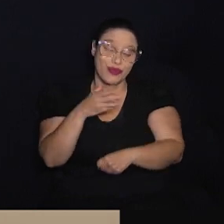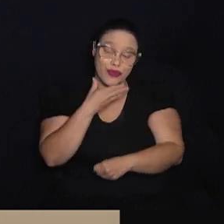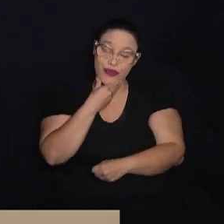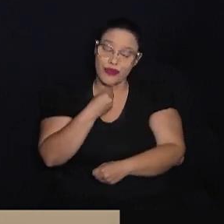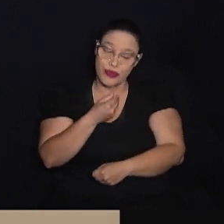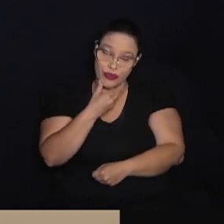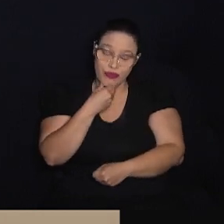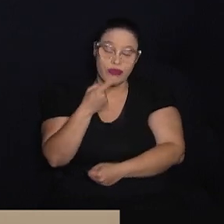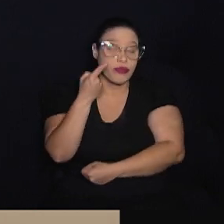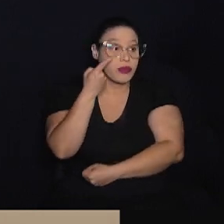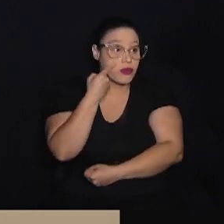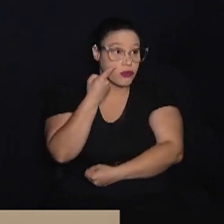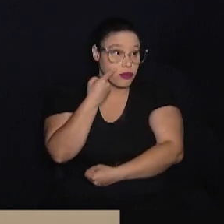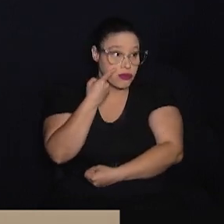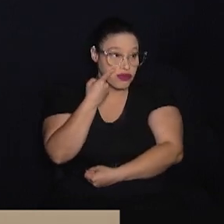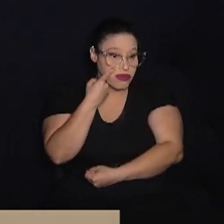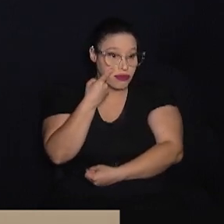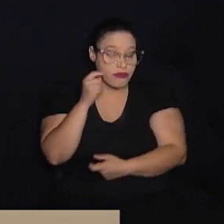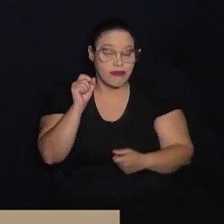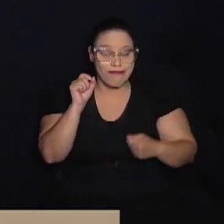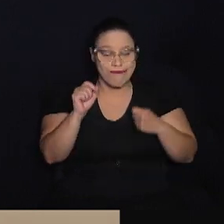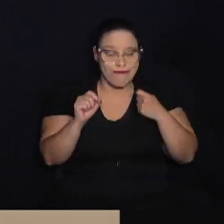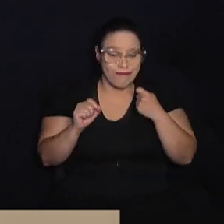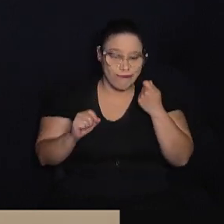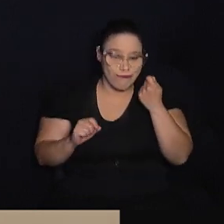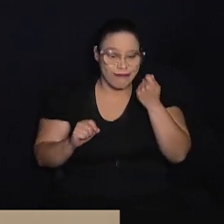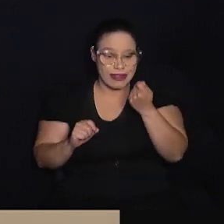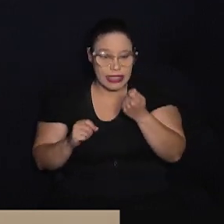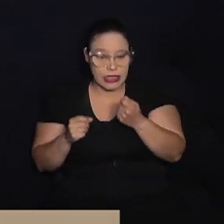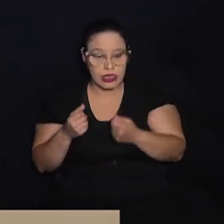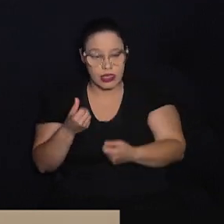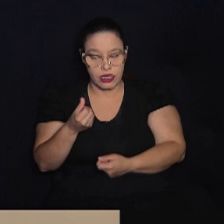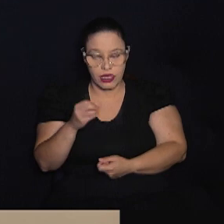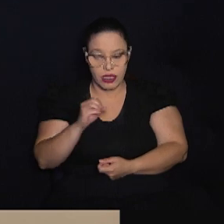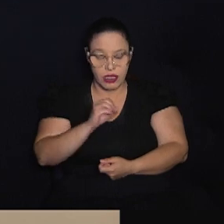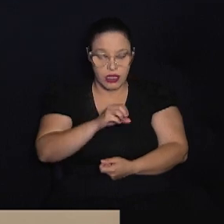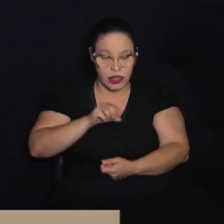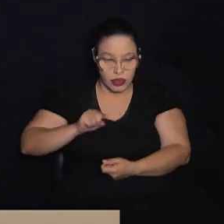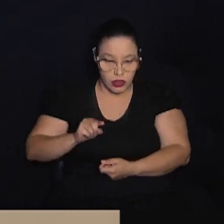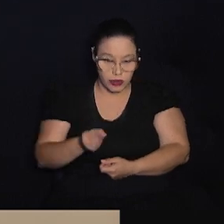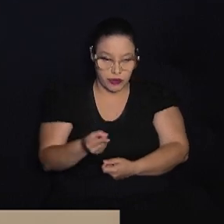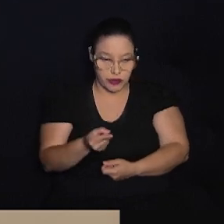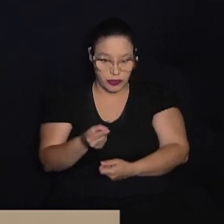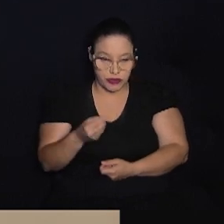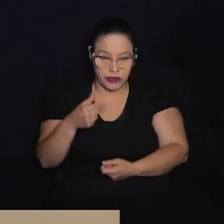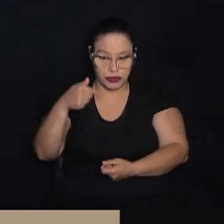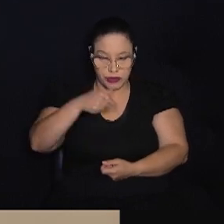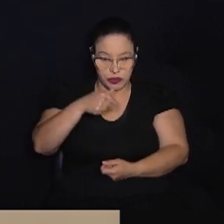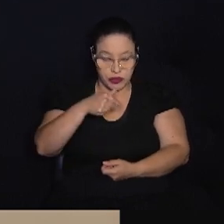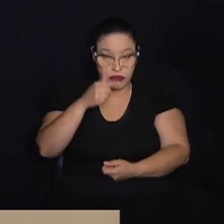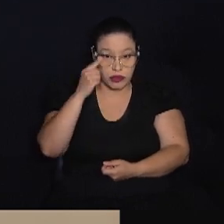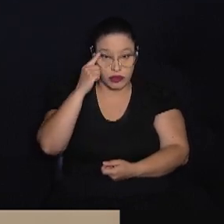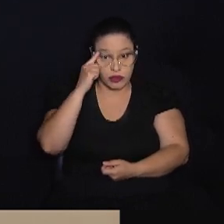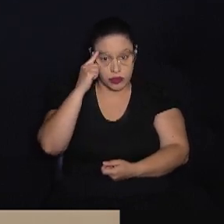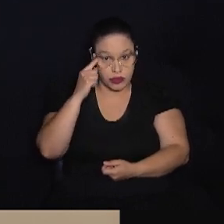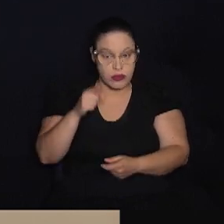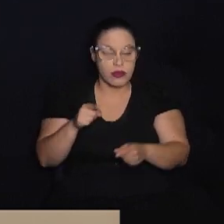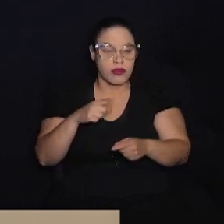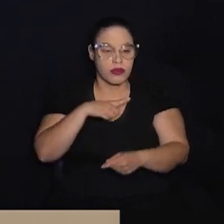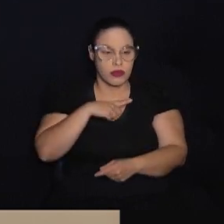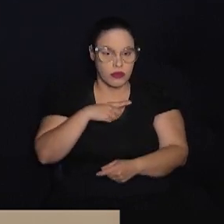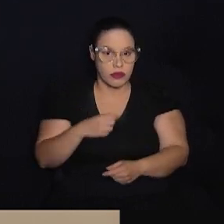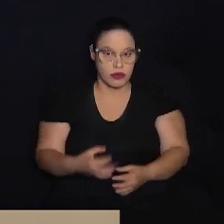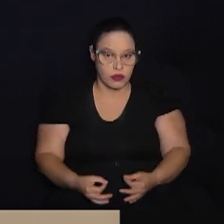então você vê a incidência: a cada 100 mil habitantes, 7 vão ter câncer de bexiga